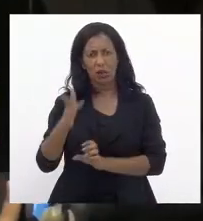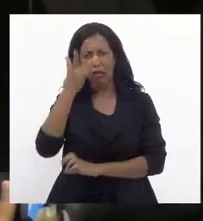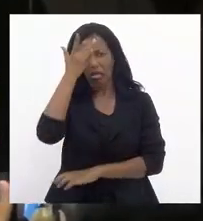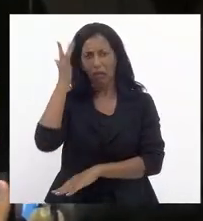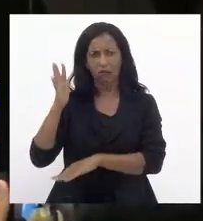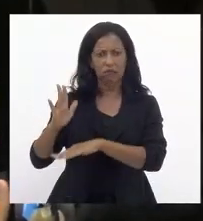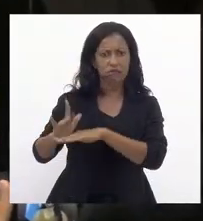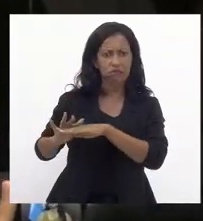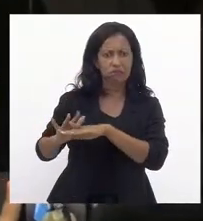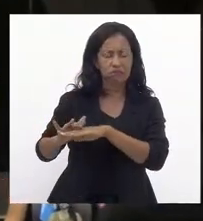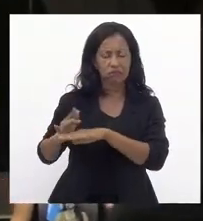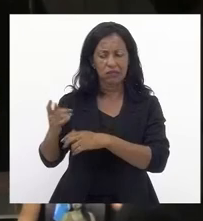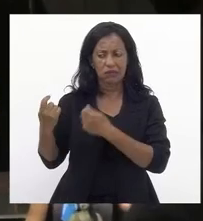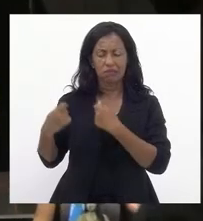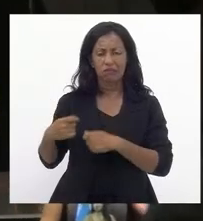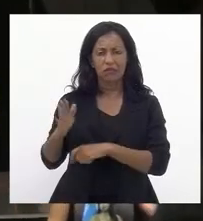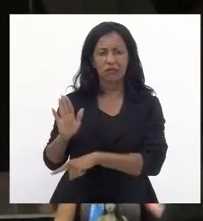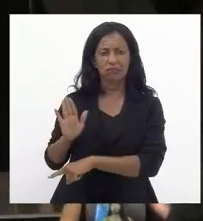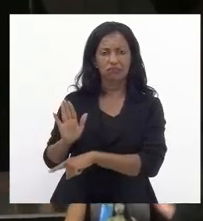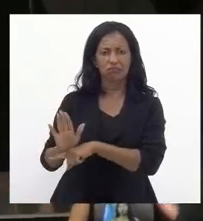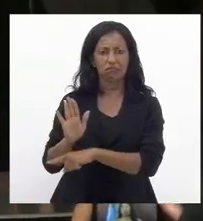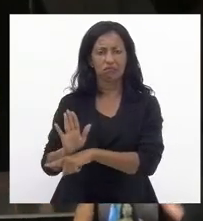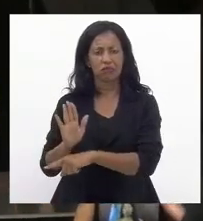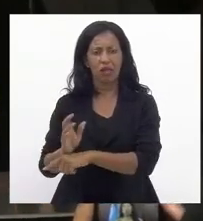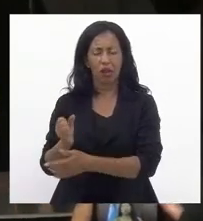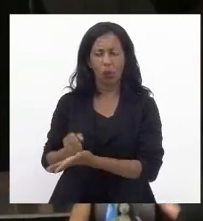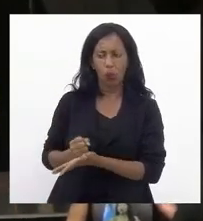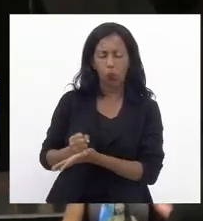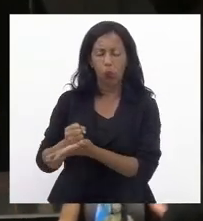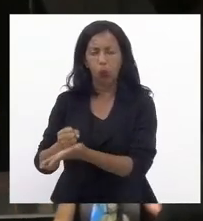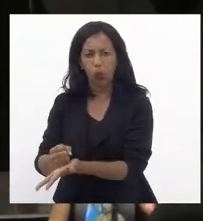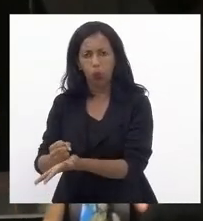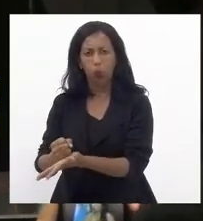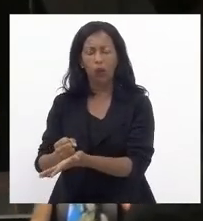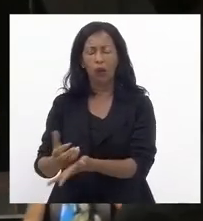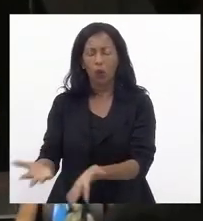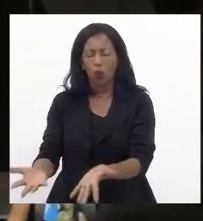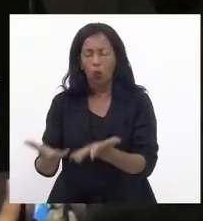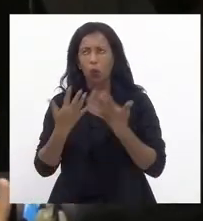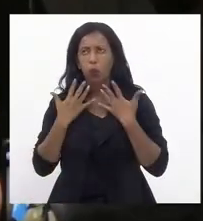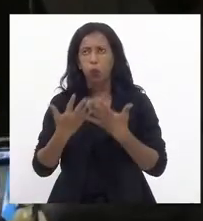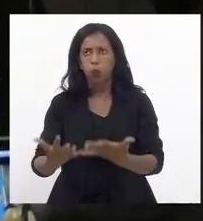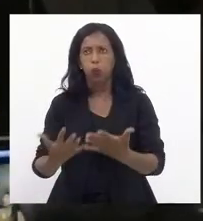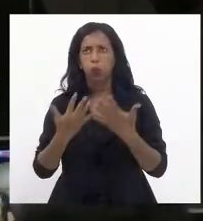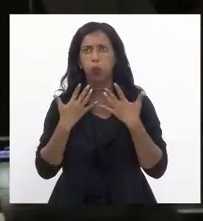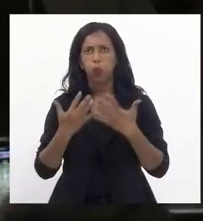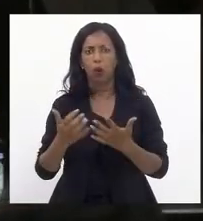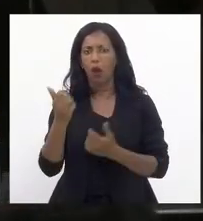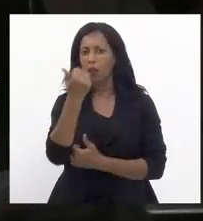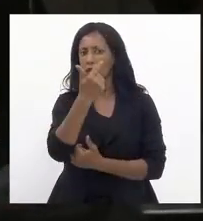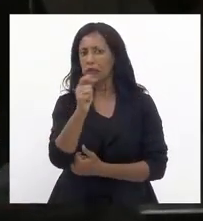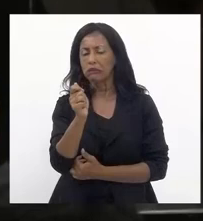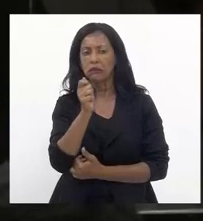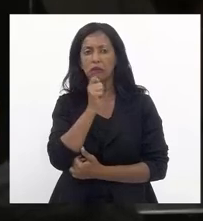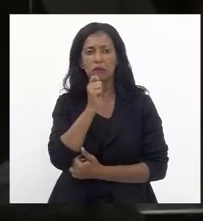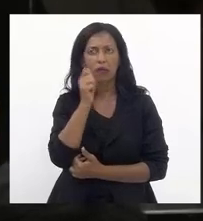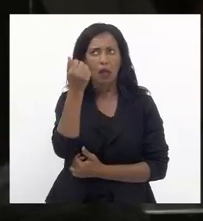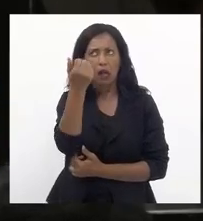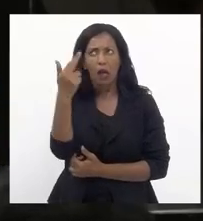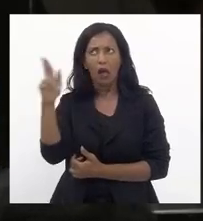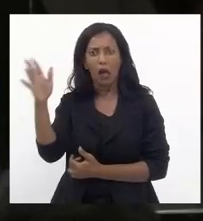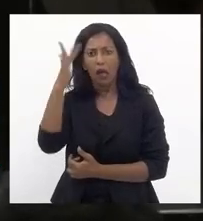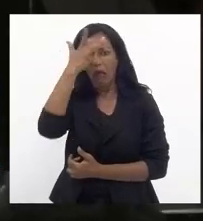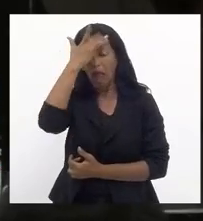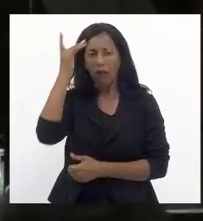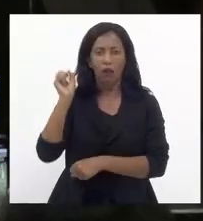ali buscando um atendimento, um socorro, um calor, não tem ar-condicionado,